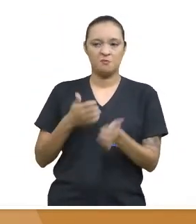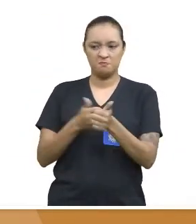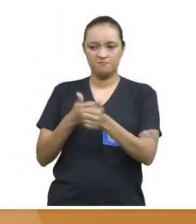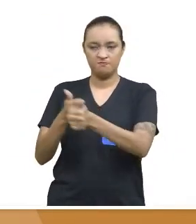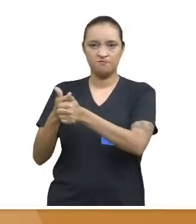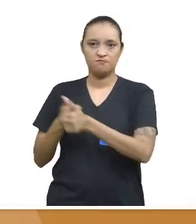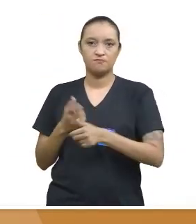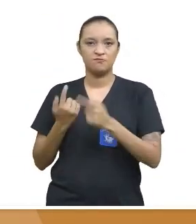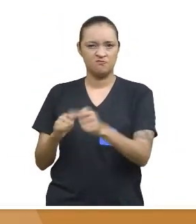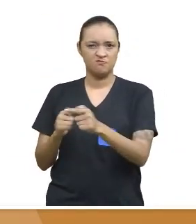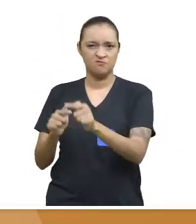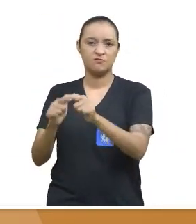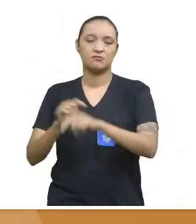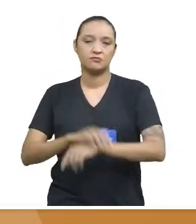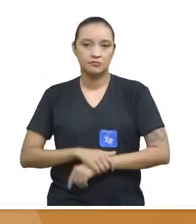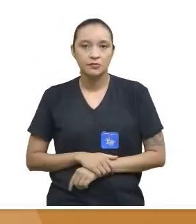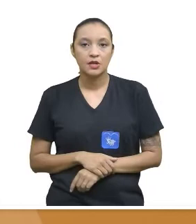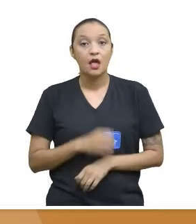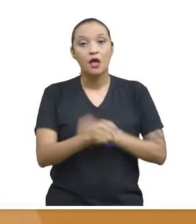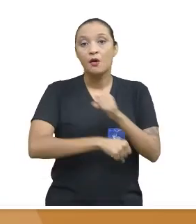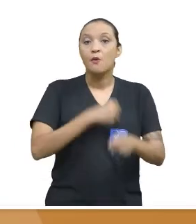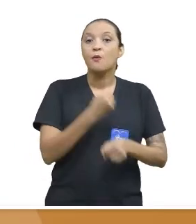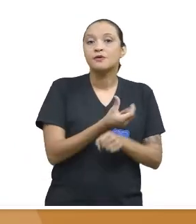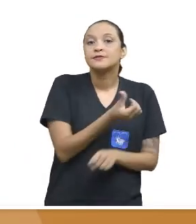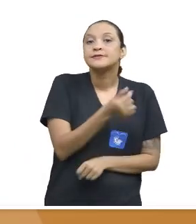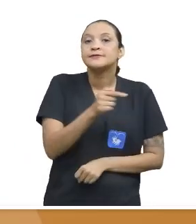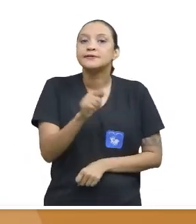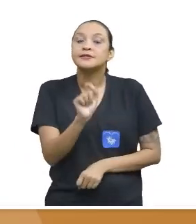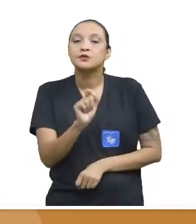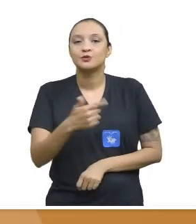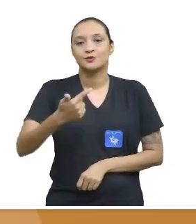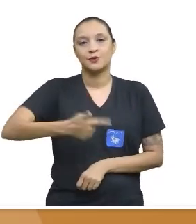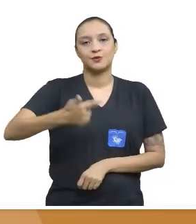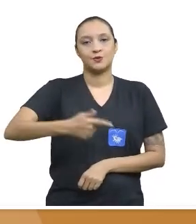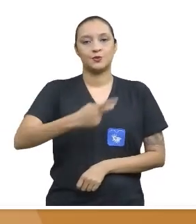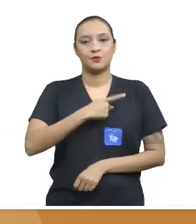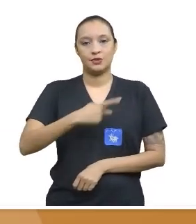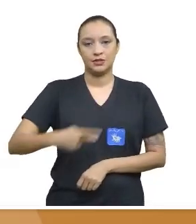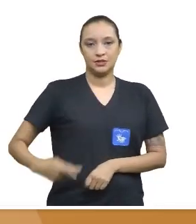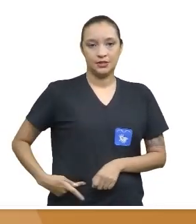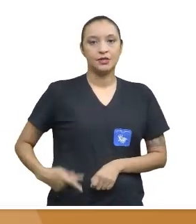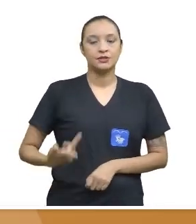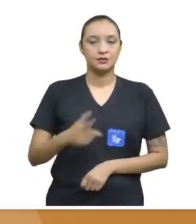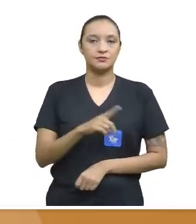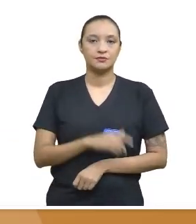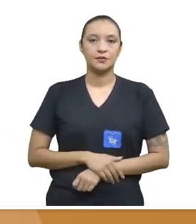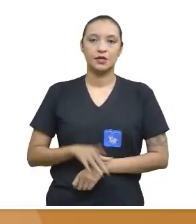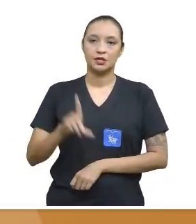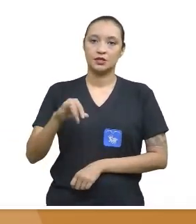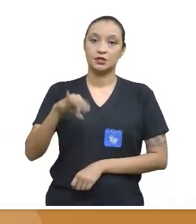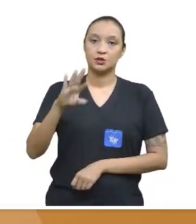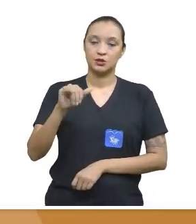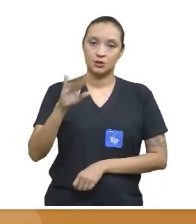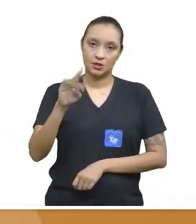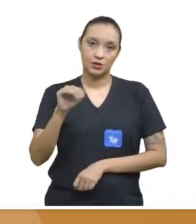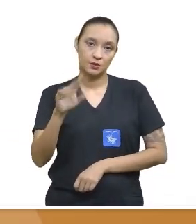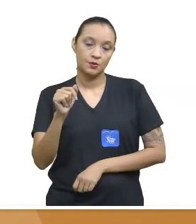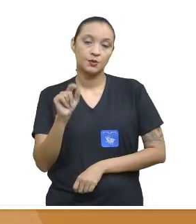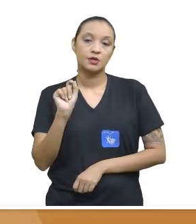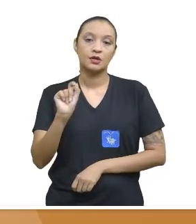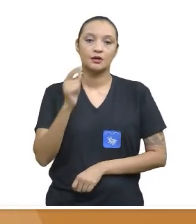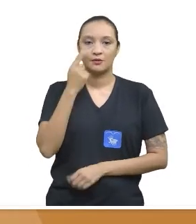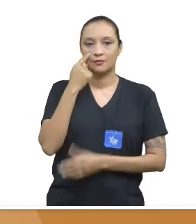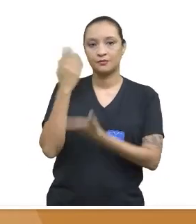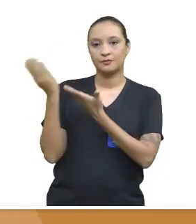em 67, nós temos o nosso segundo presidente da ditadura militar brasileira, que vai ser